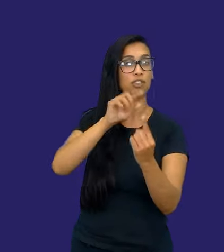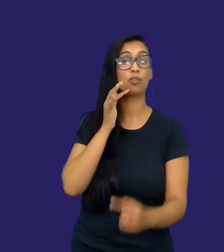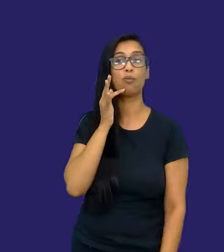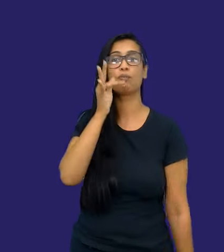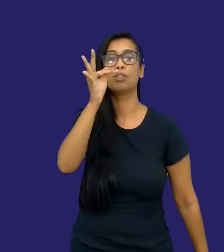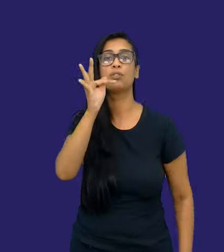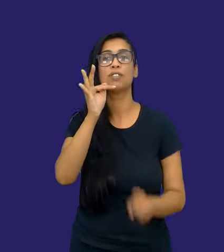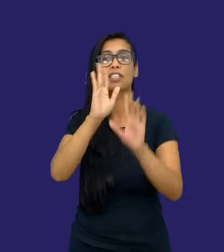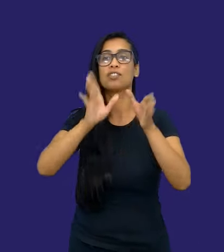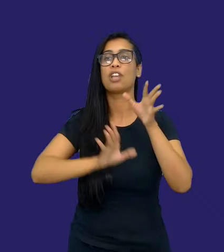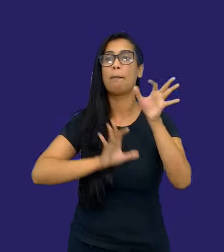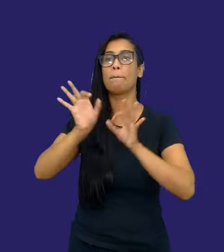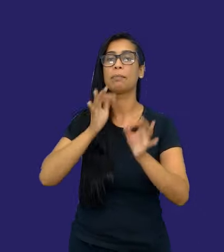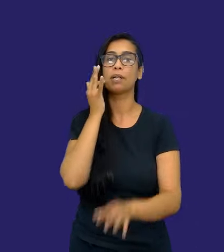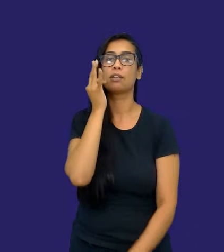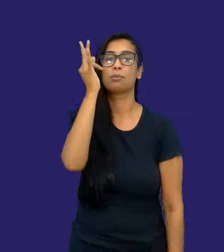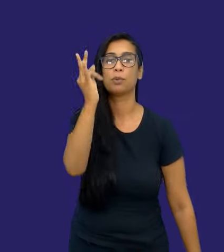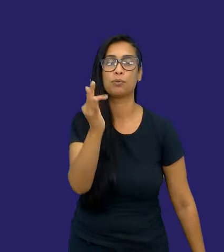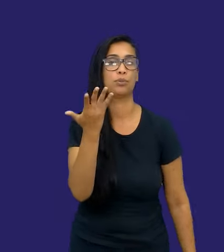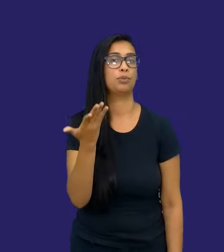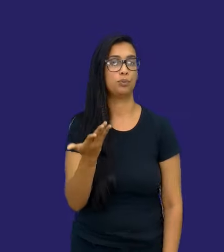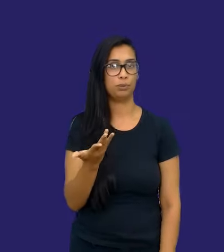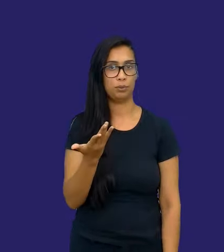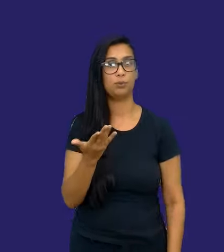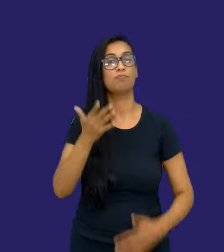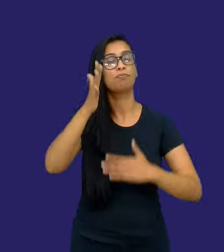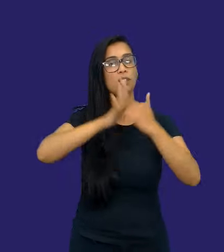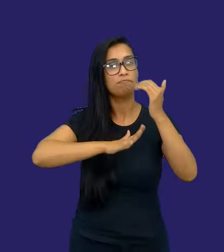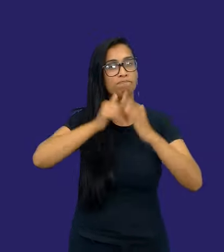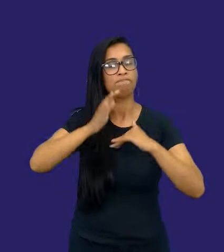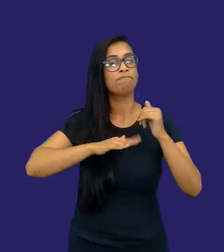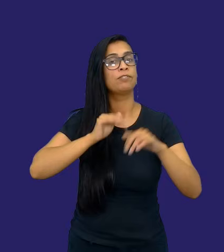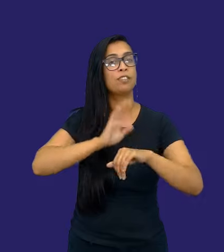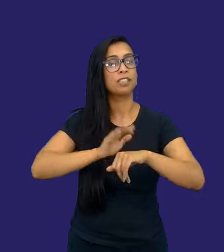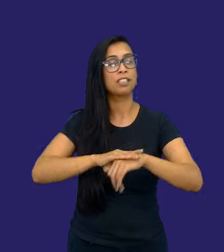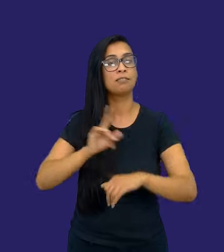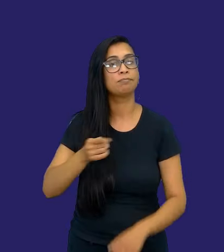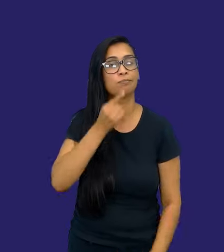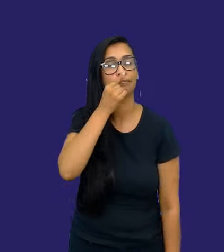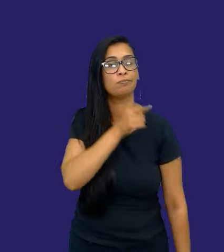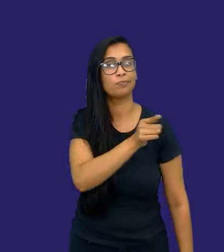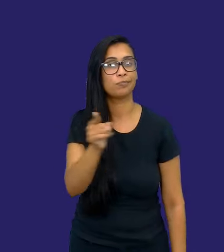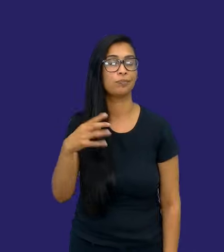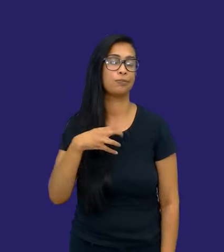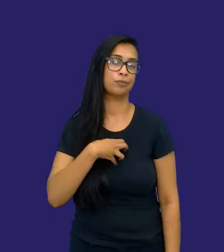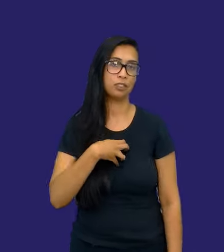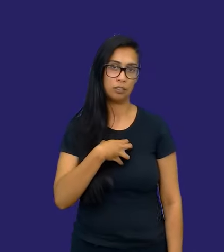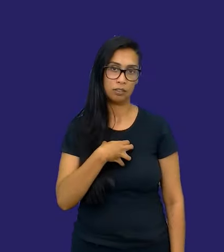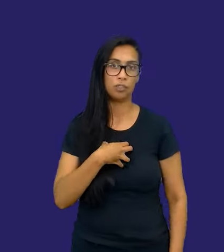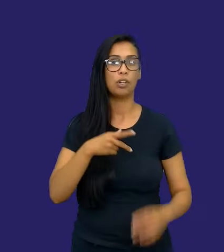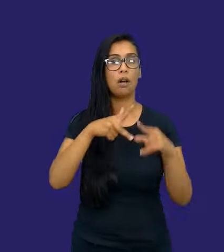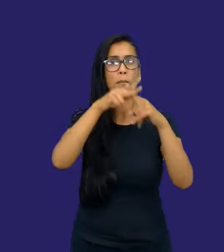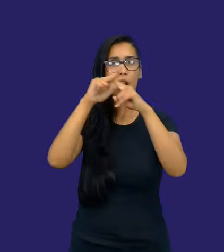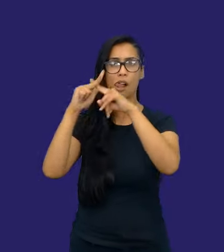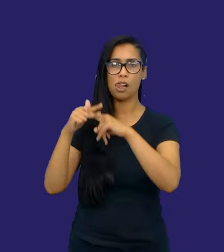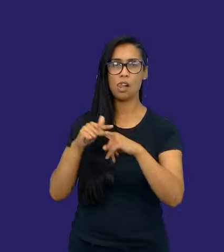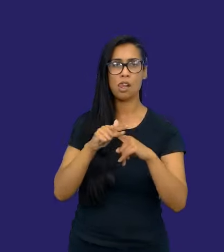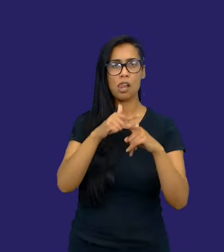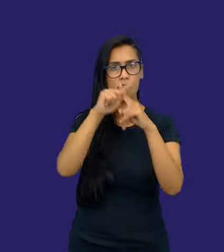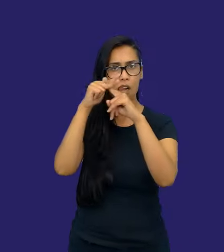primeira aproximação com as aulas, as atividades, para que nós já possamos prever ajustes, planejar